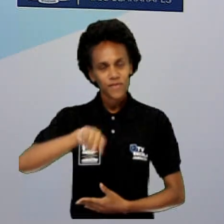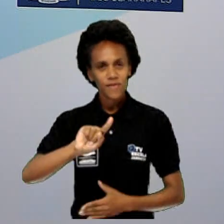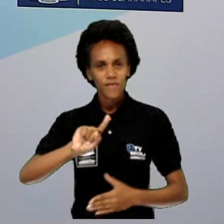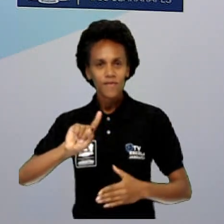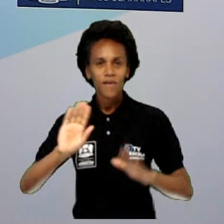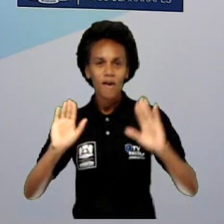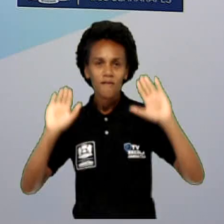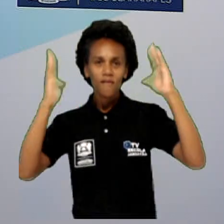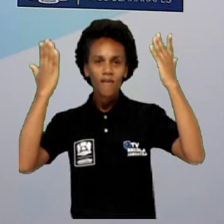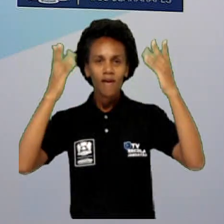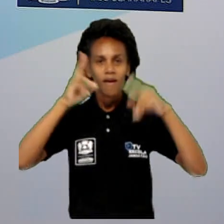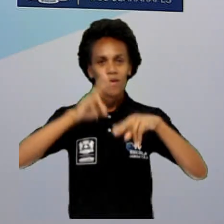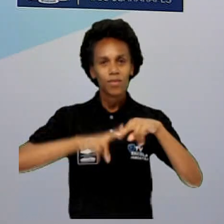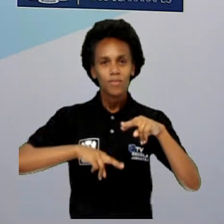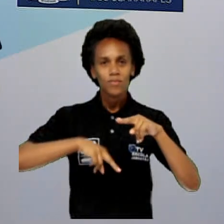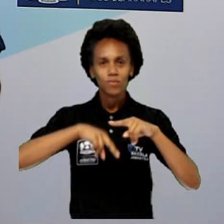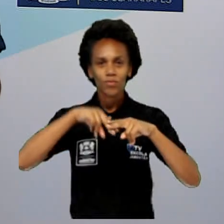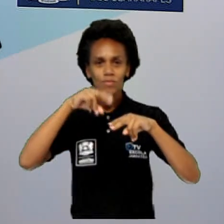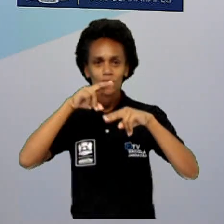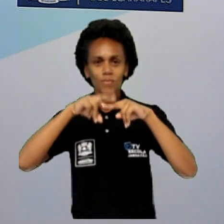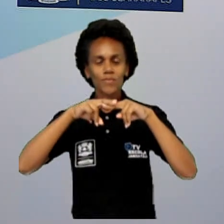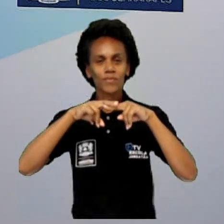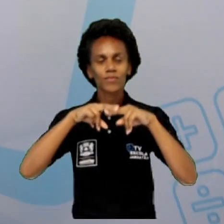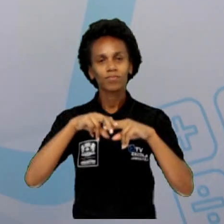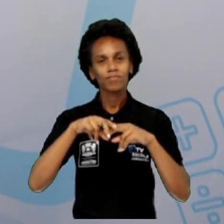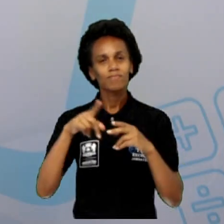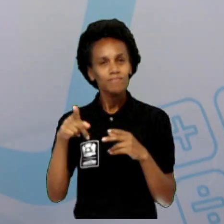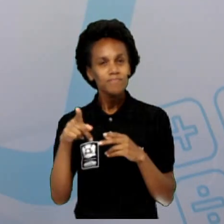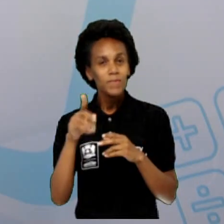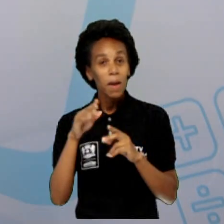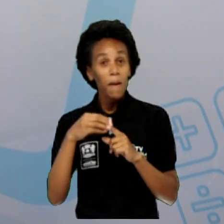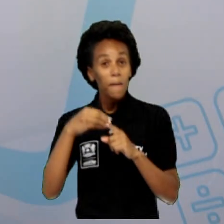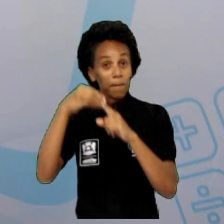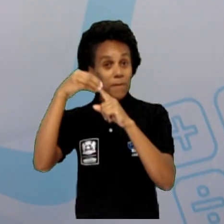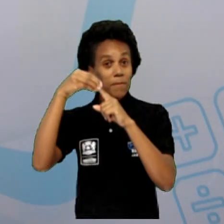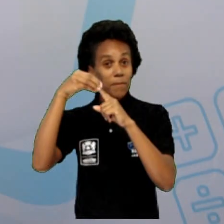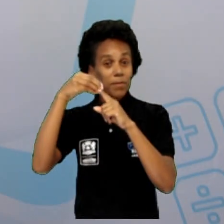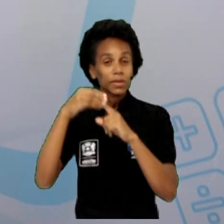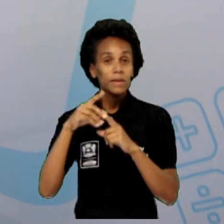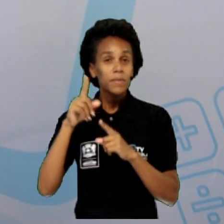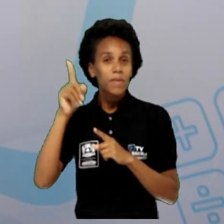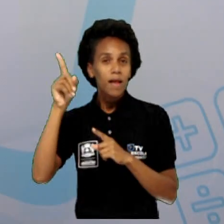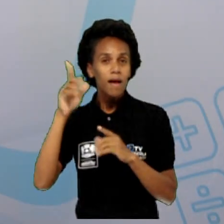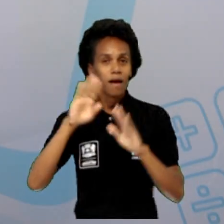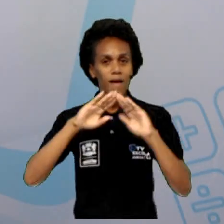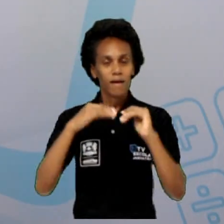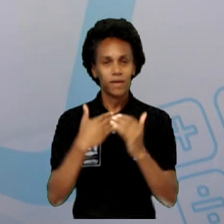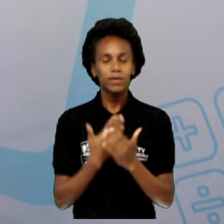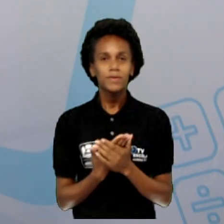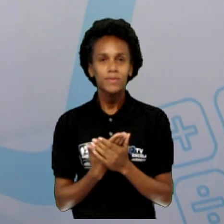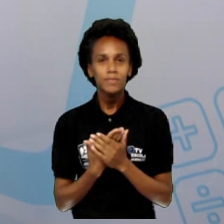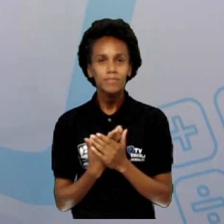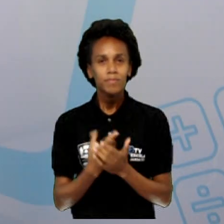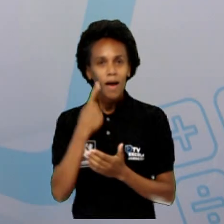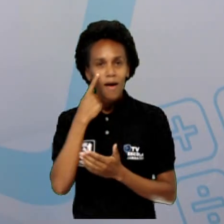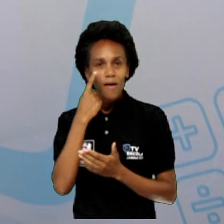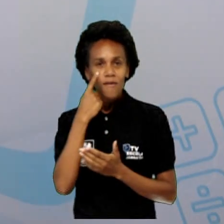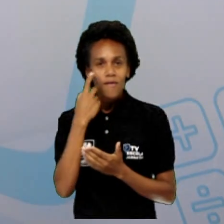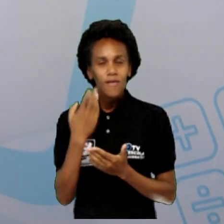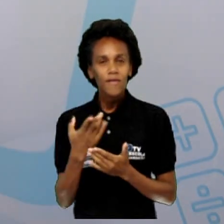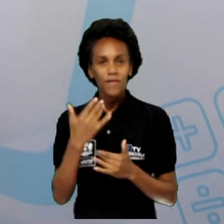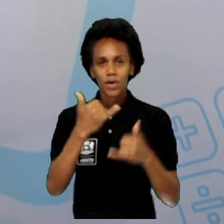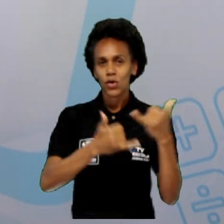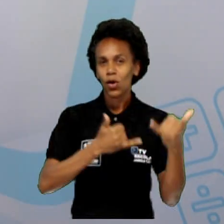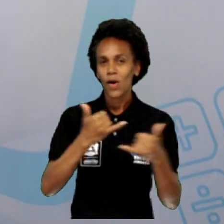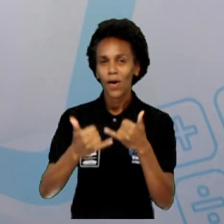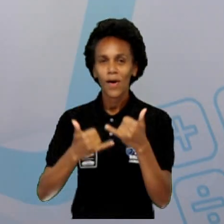na escola, né, a gente se depara com alguns jogos divertidos, né, algumas